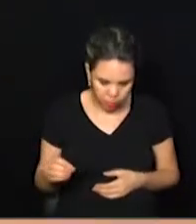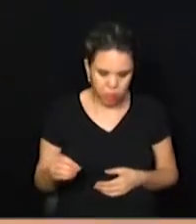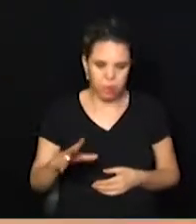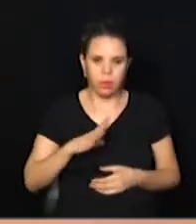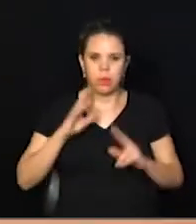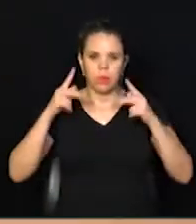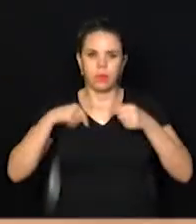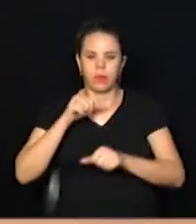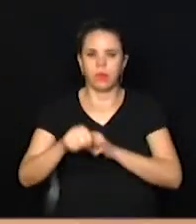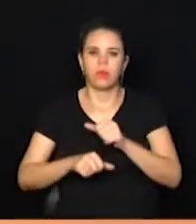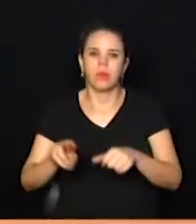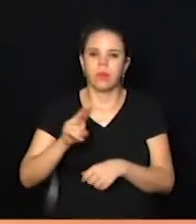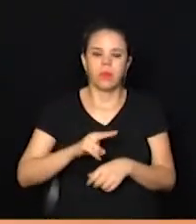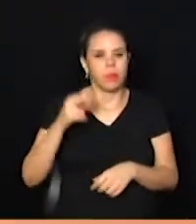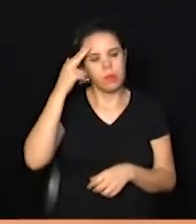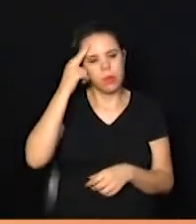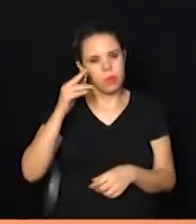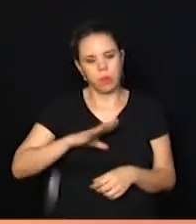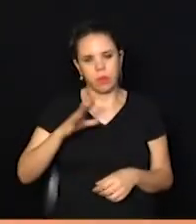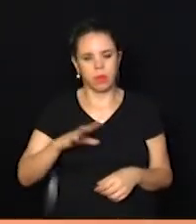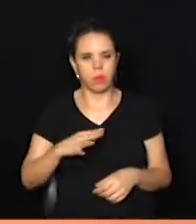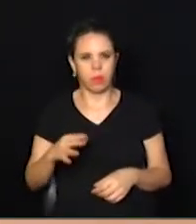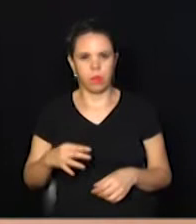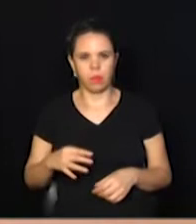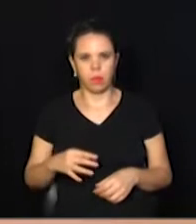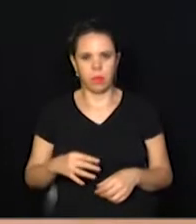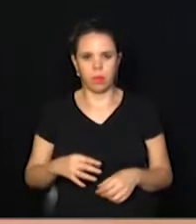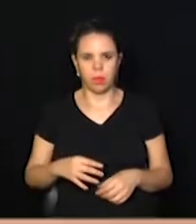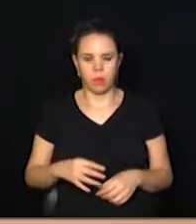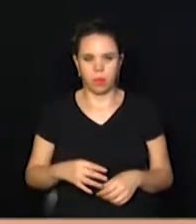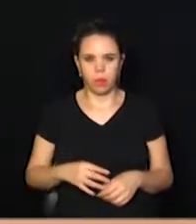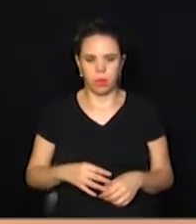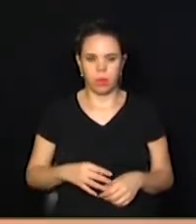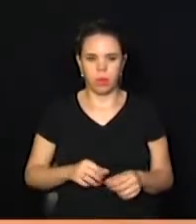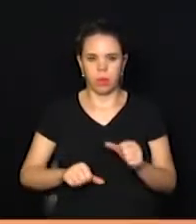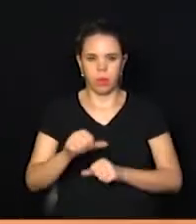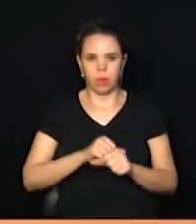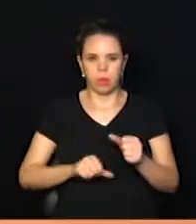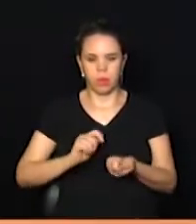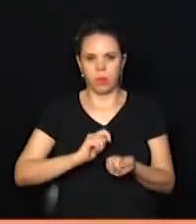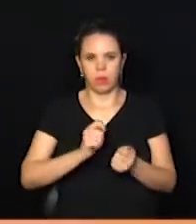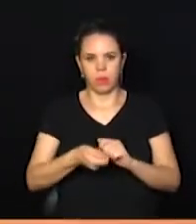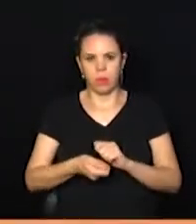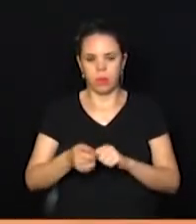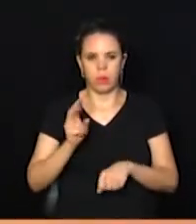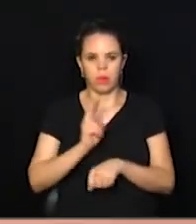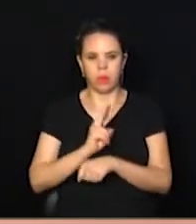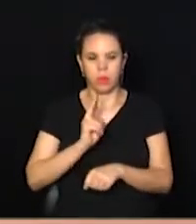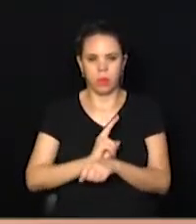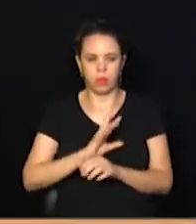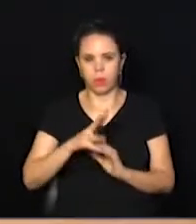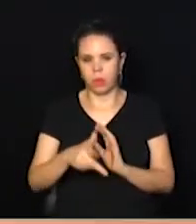humana, ousou sonhar em mexer, né, com área de proteção